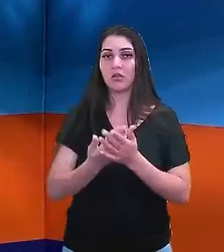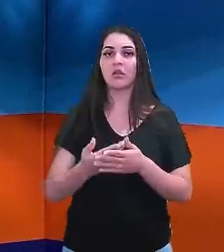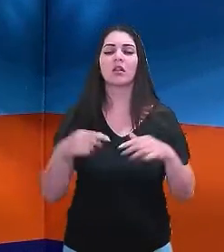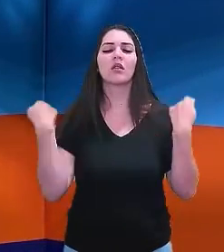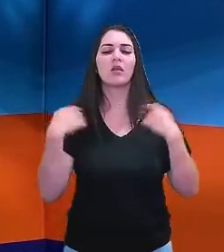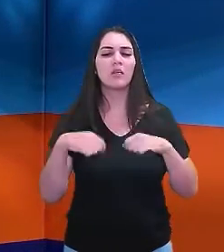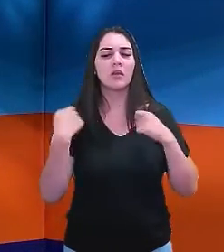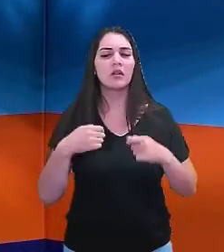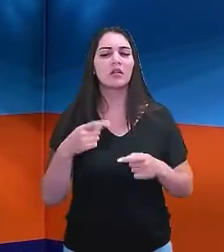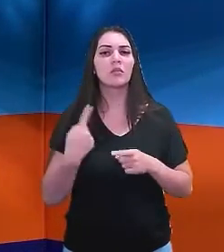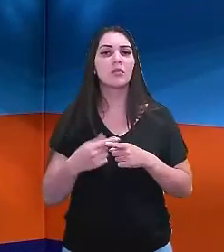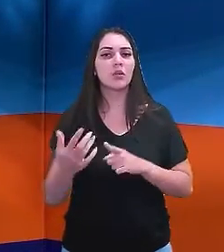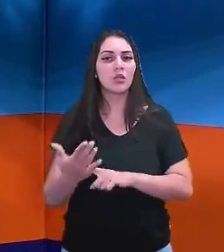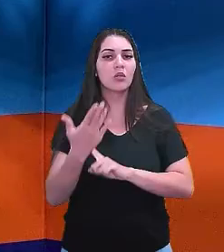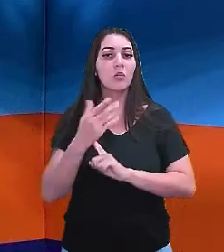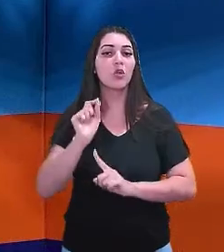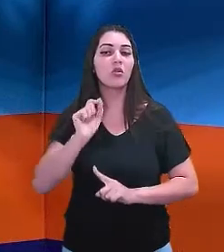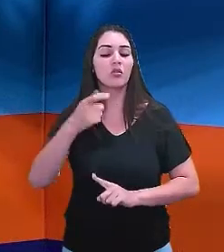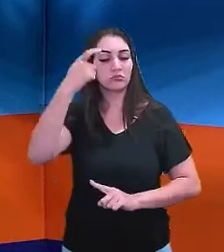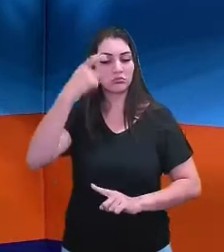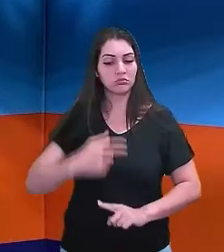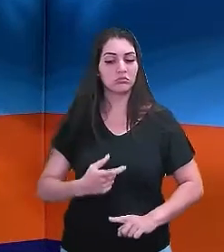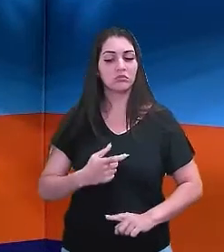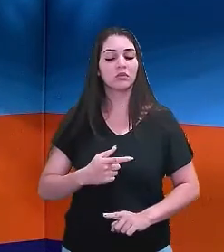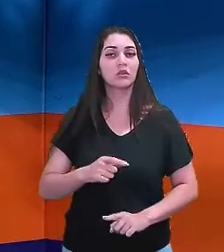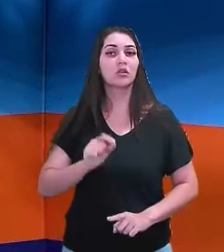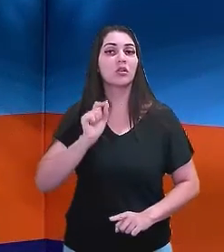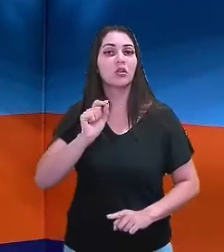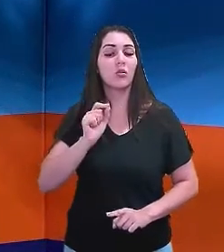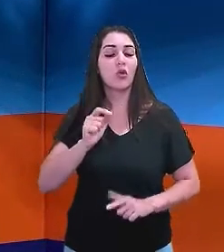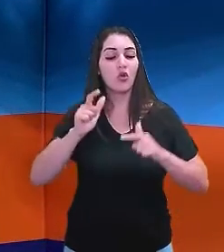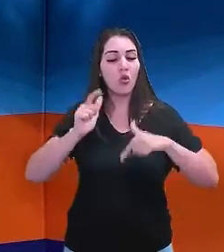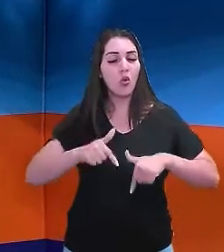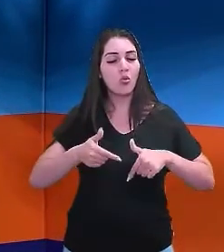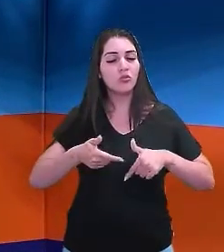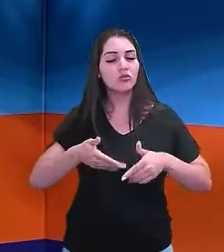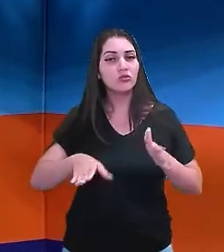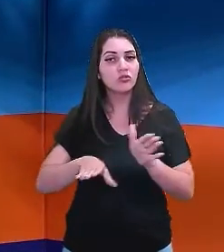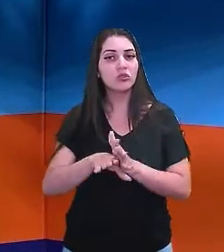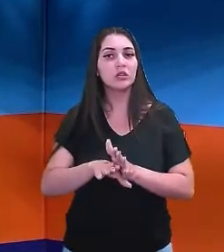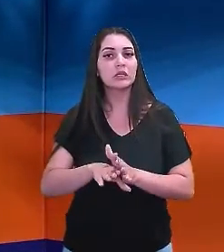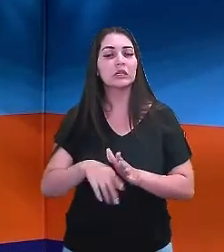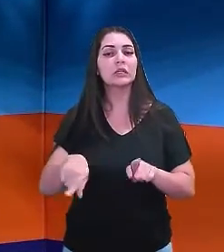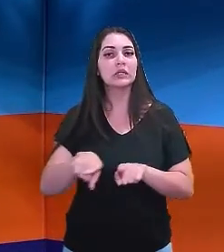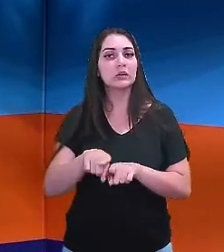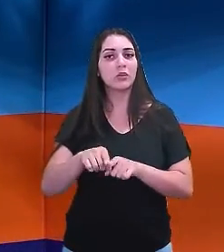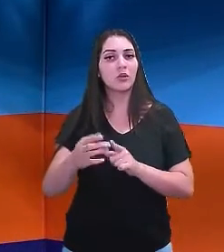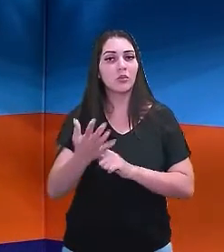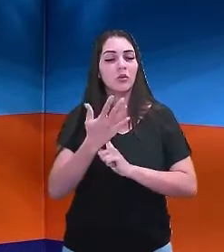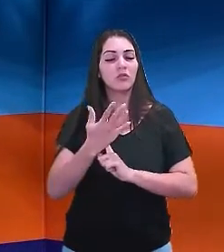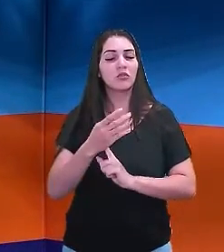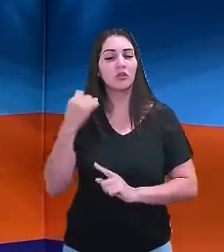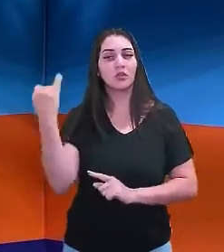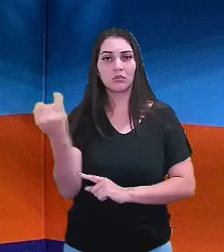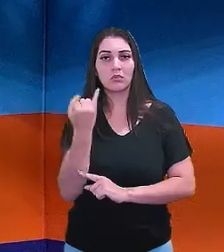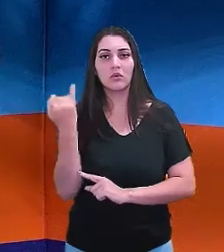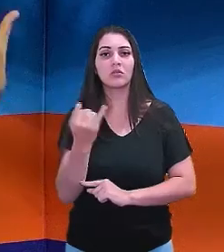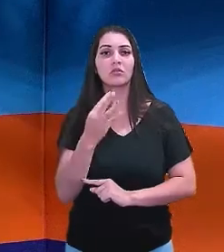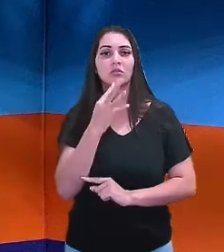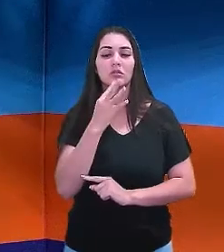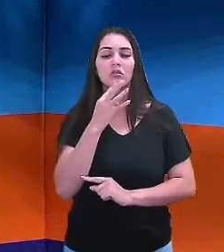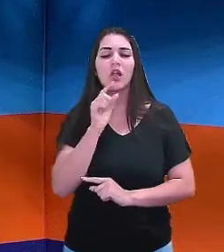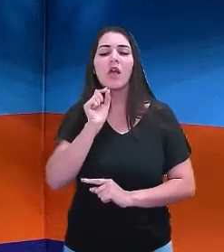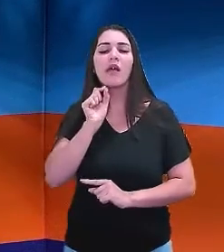nos mostra quem somos, nos mostra de onde viemos e nos mostra a importância de reconhecermos a